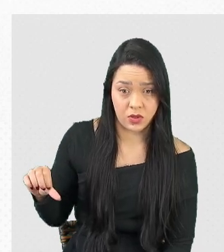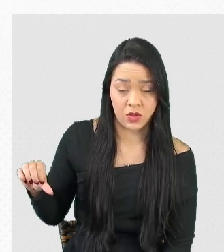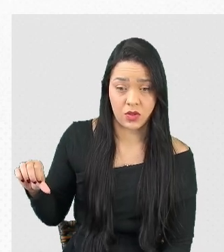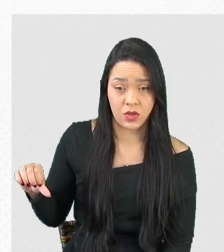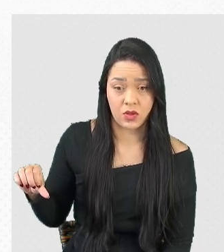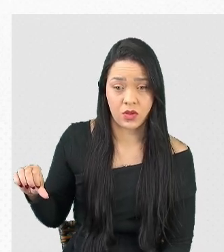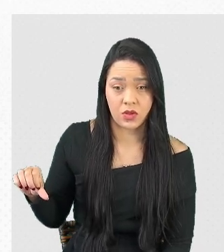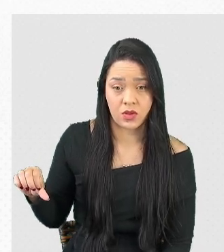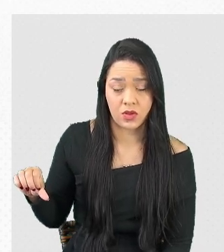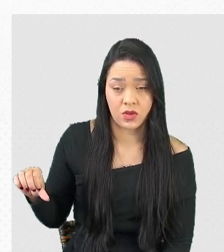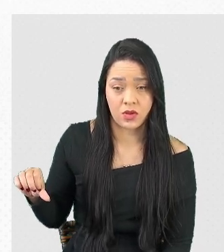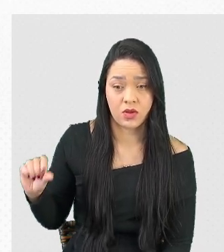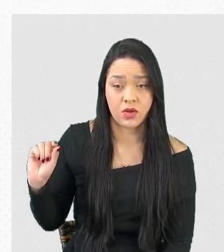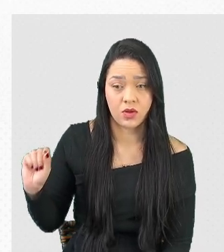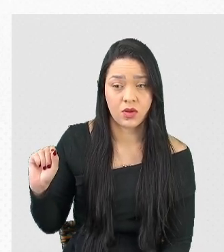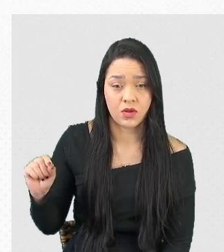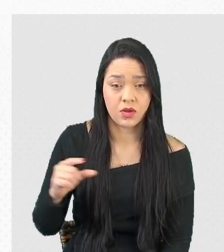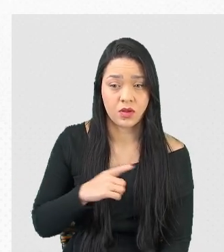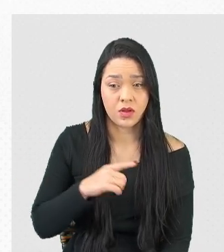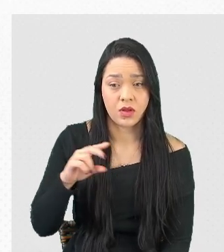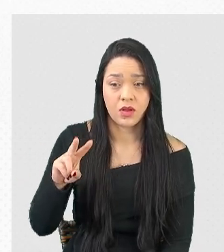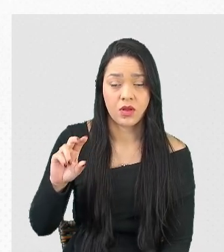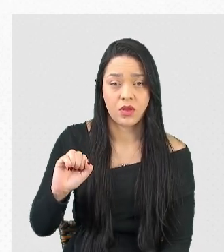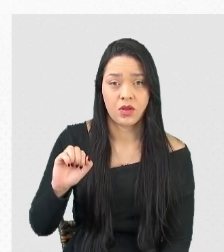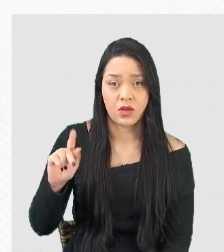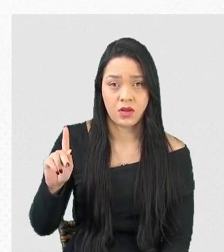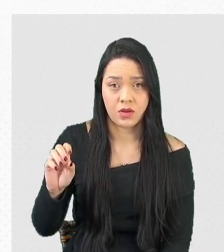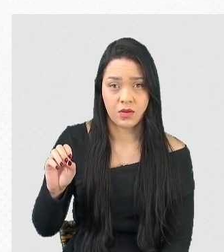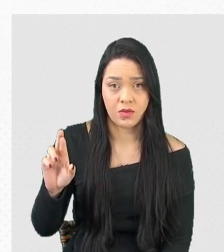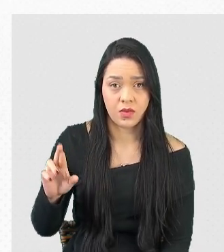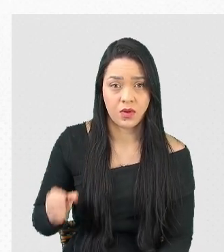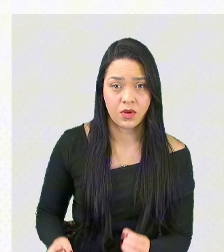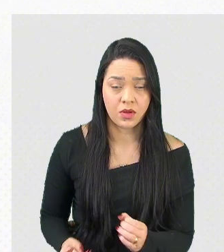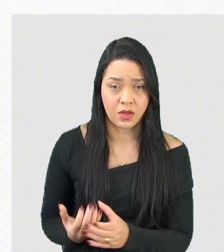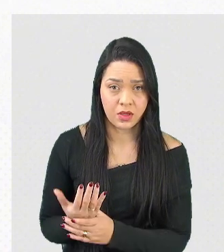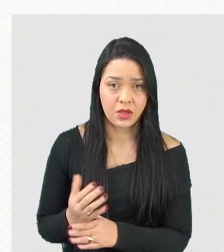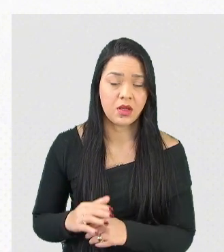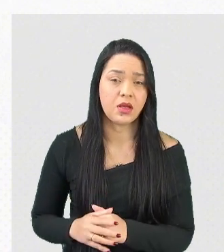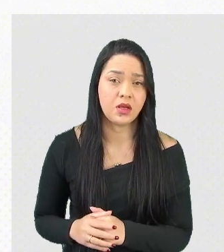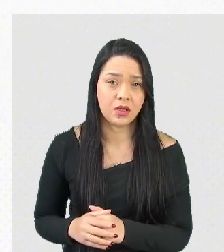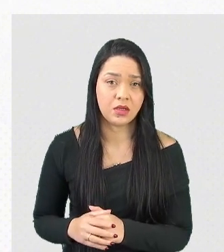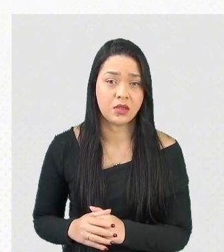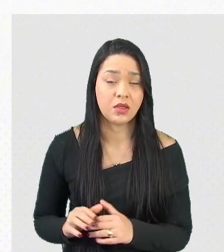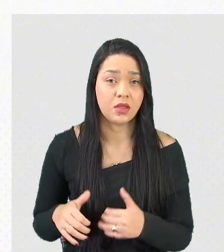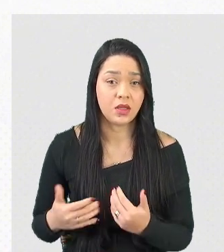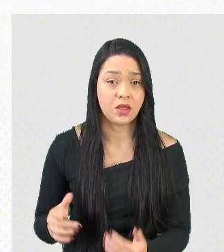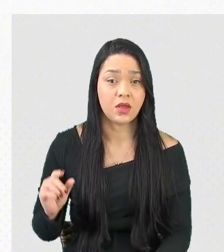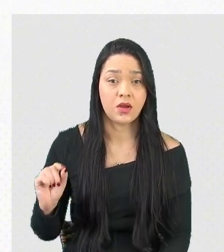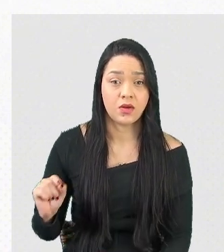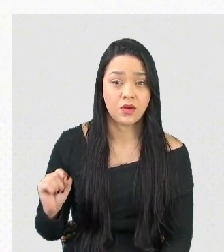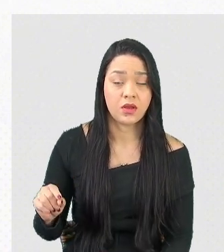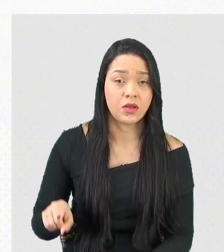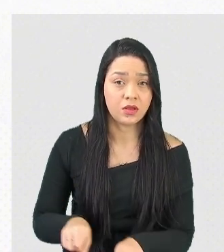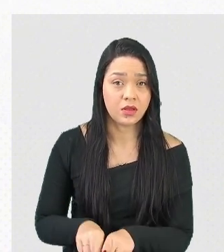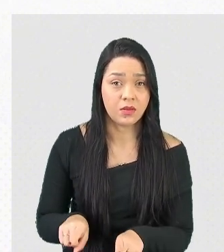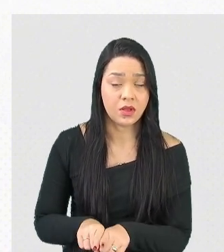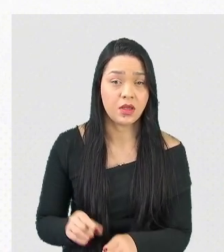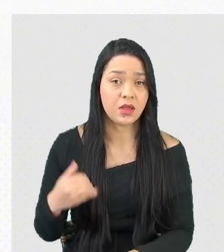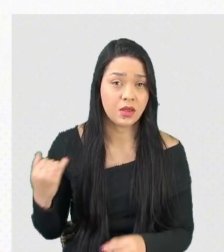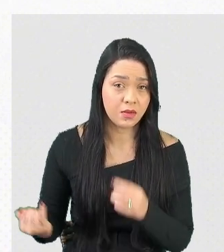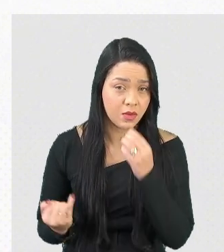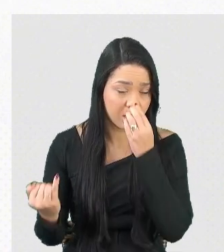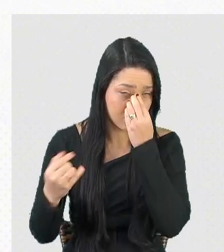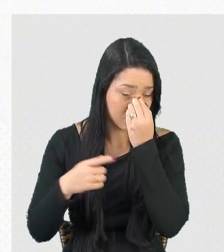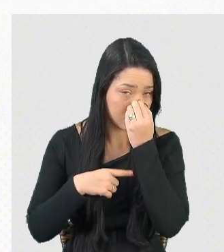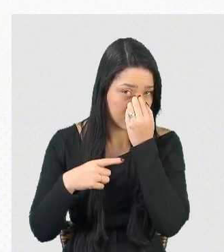por Thomas Newcomen, e isso foi um marco também fundamental aí da Revolução Industrial. Então a máquina a vapor, o